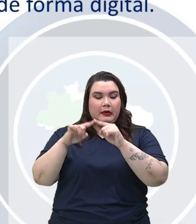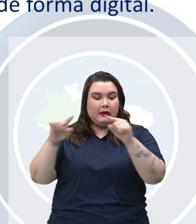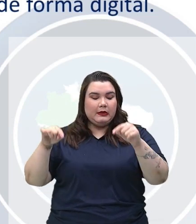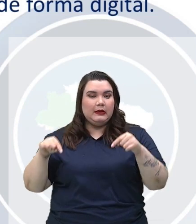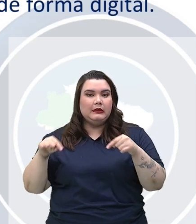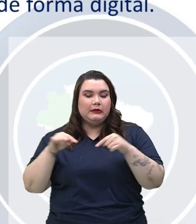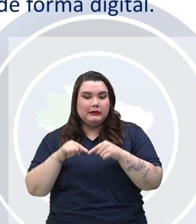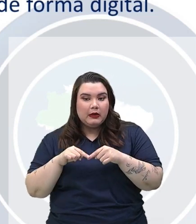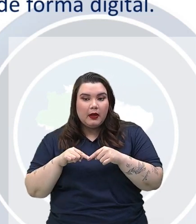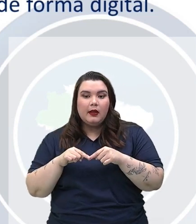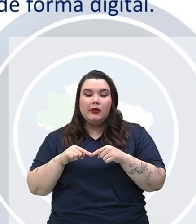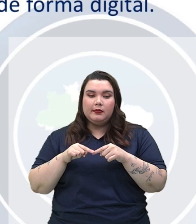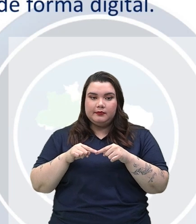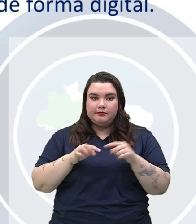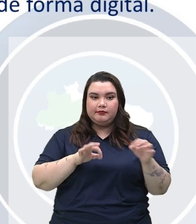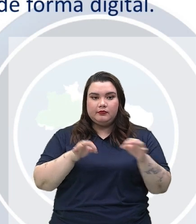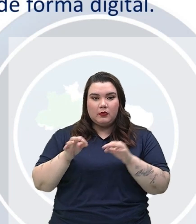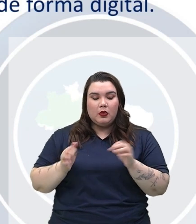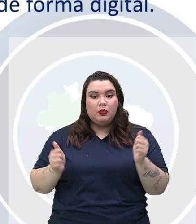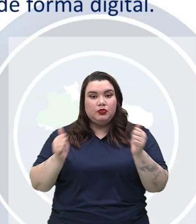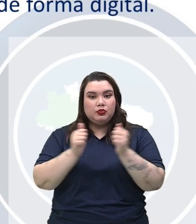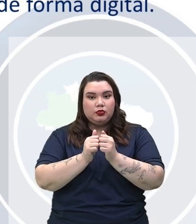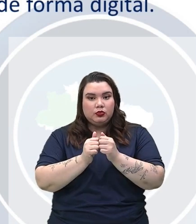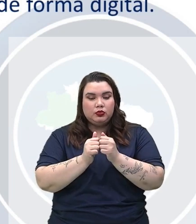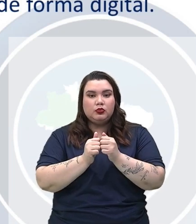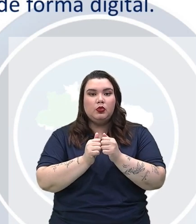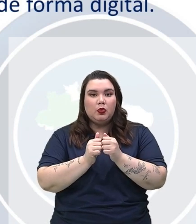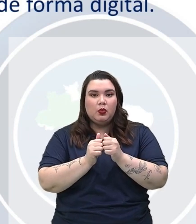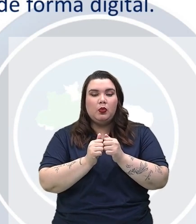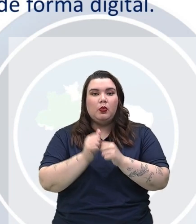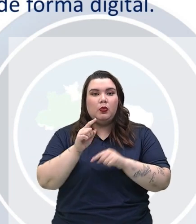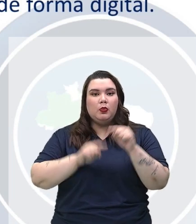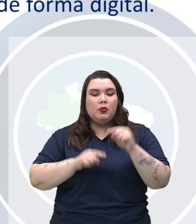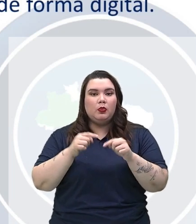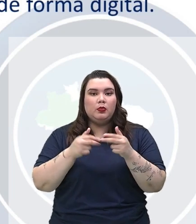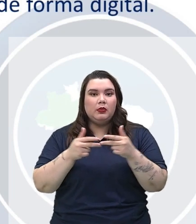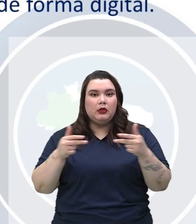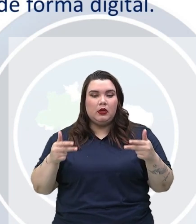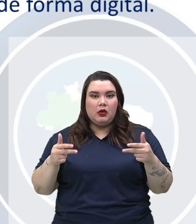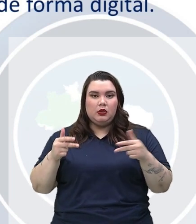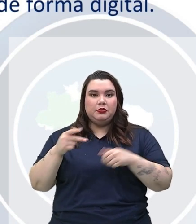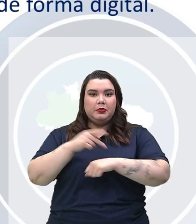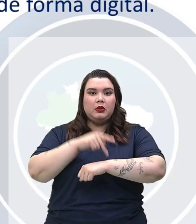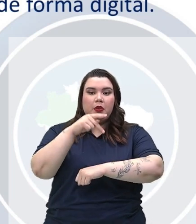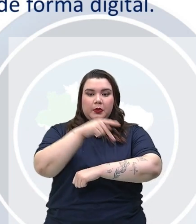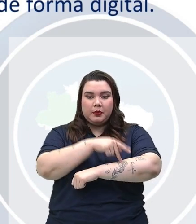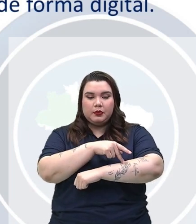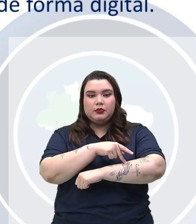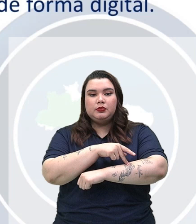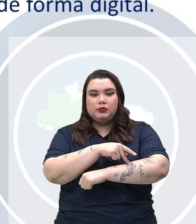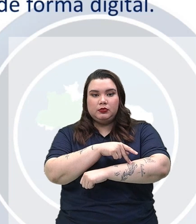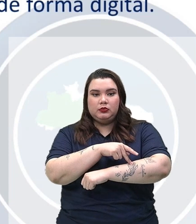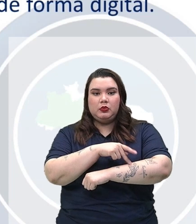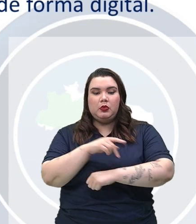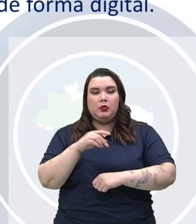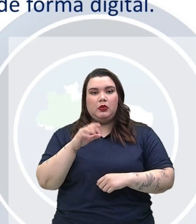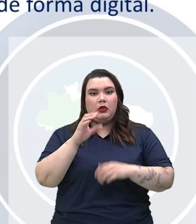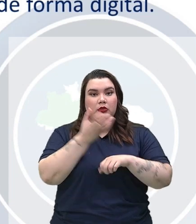da turma, né? Junto com o pacote pedagógico do componente curricular, né? Ou do